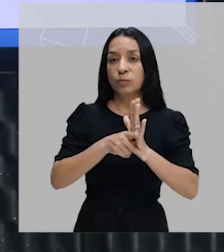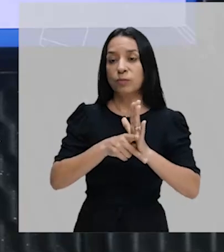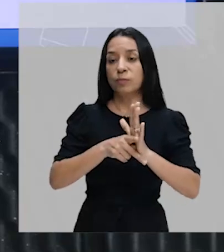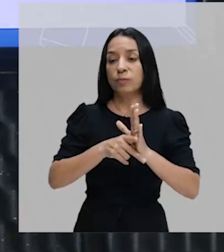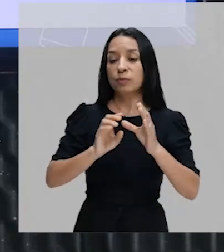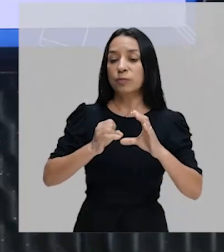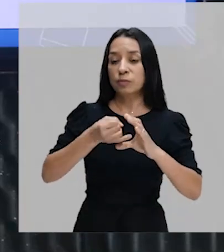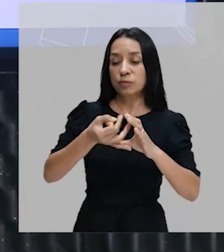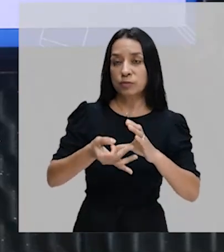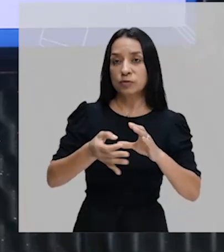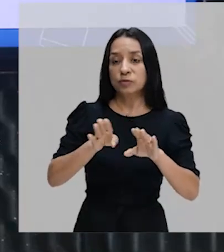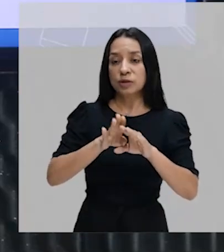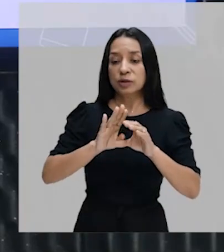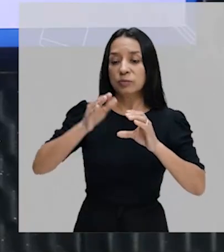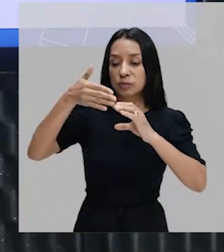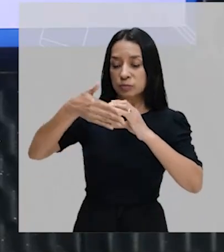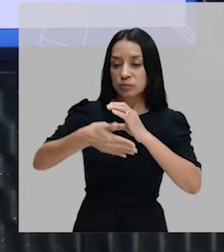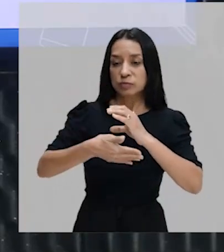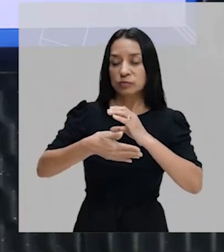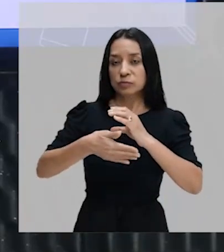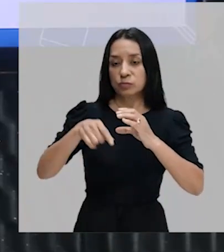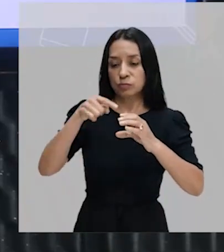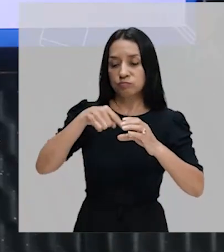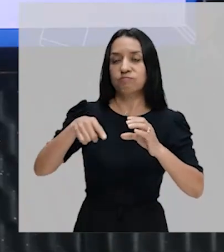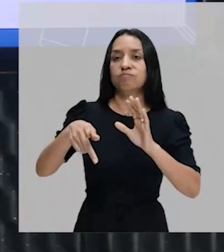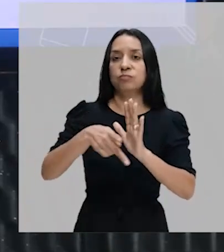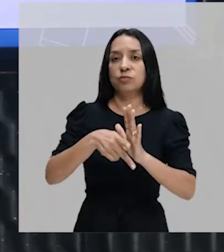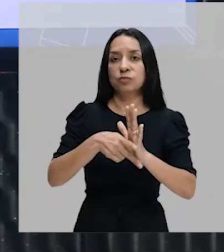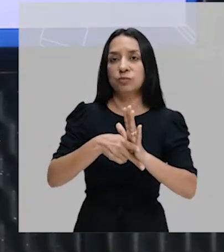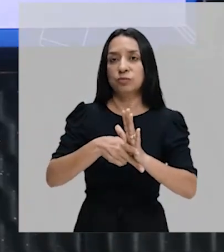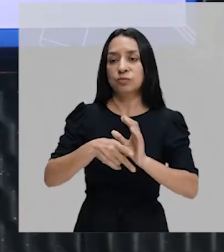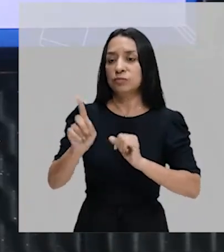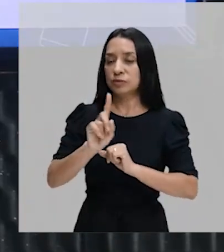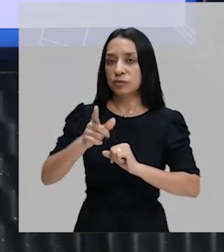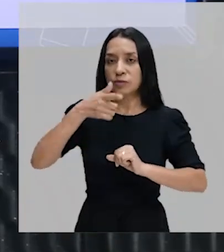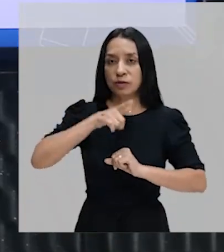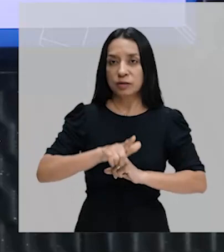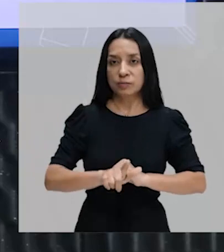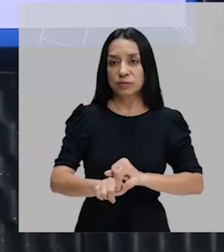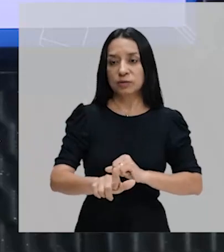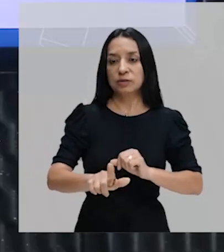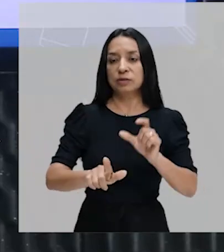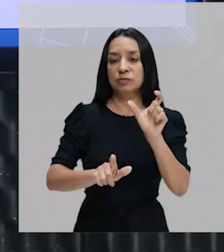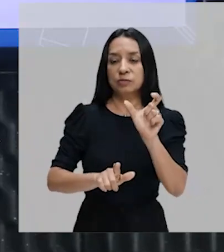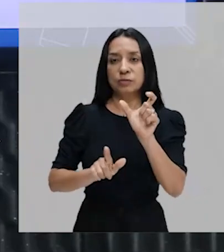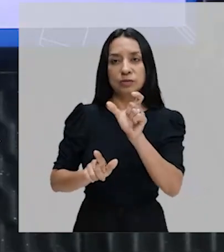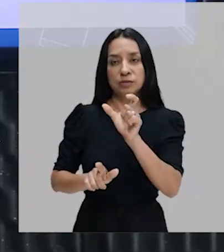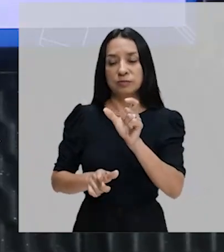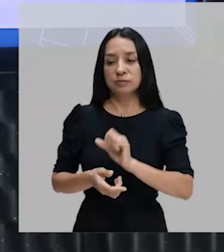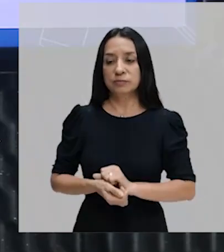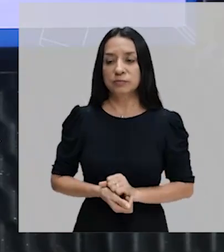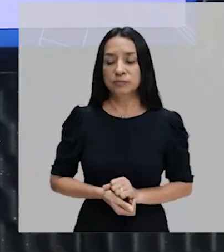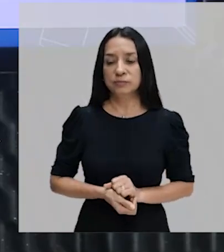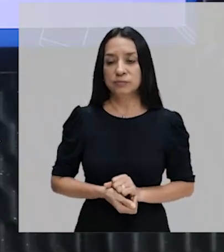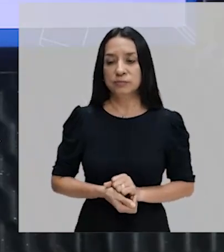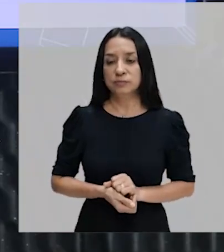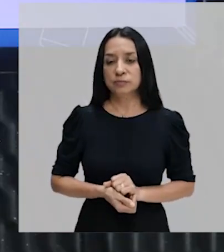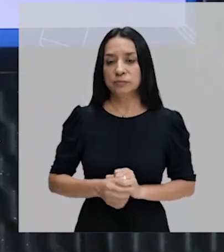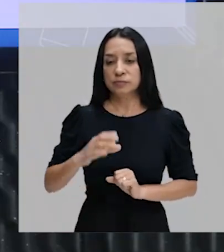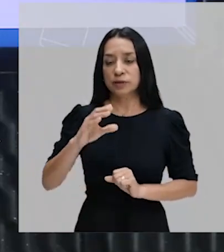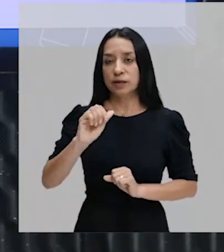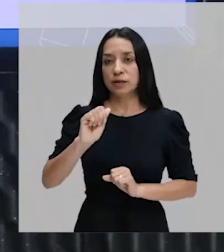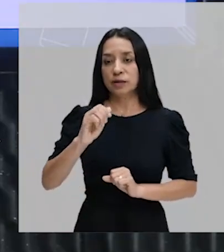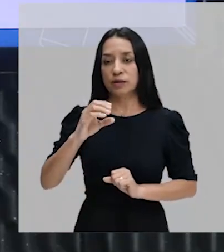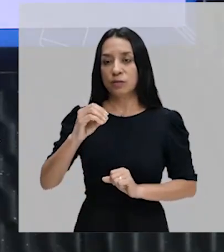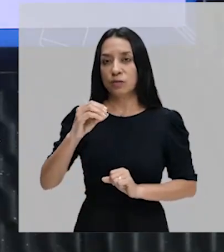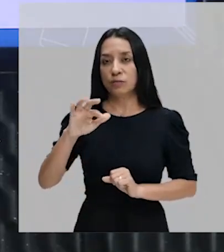ele também é subconjunto dele próprio, tá? Não é redundância nas palavras, eu não estou com cacofonia também aqui não, tá? Cacau, que me